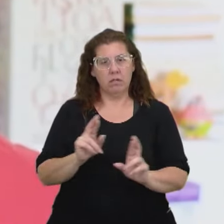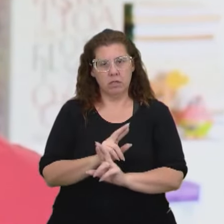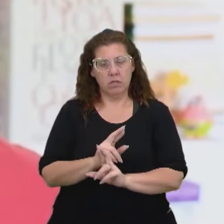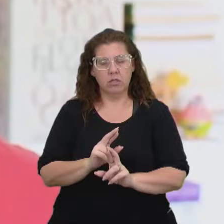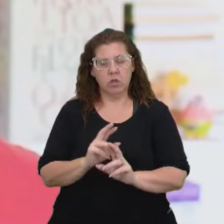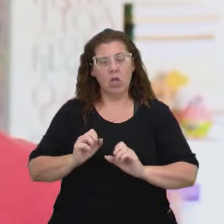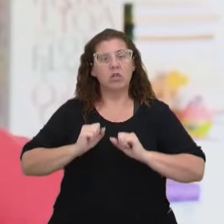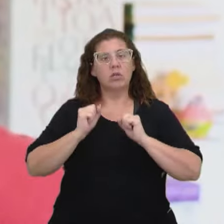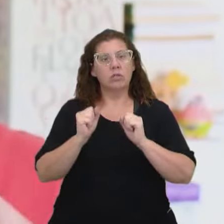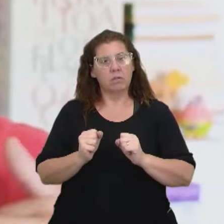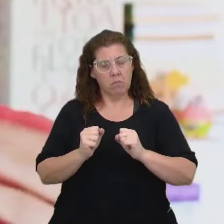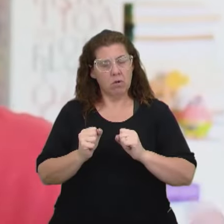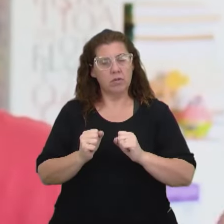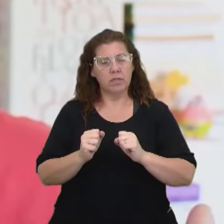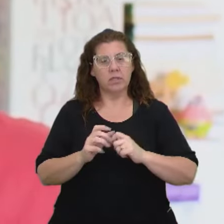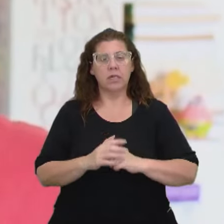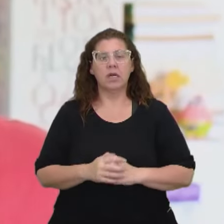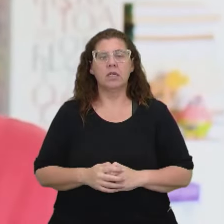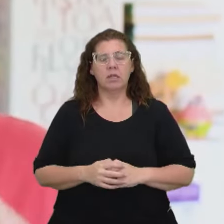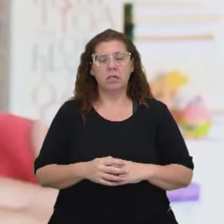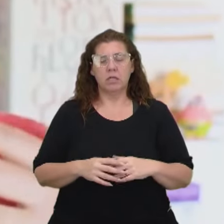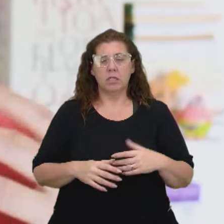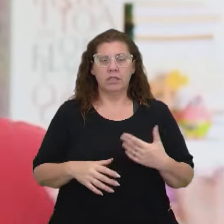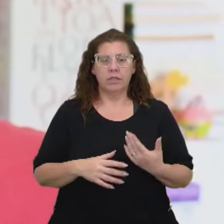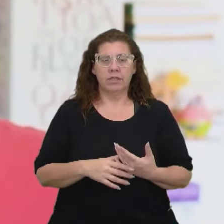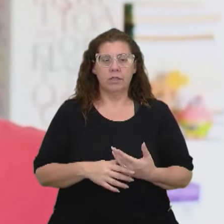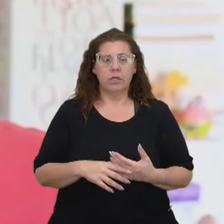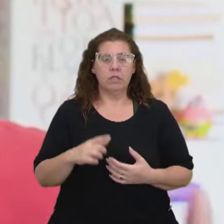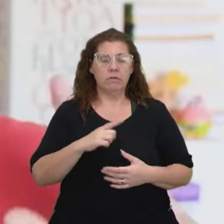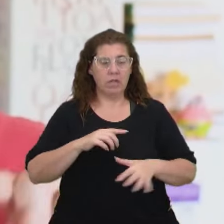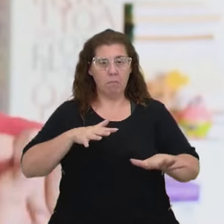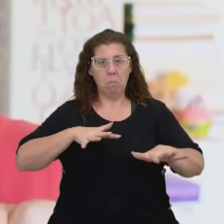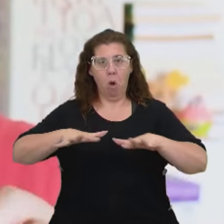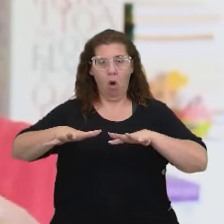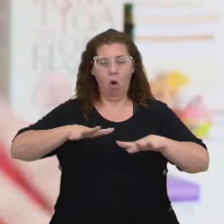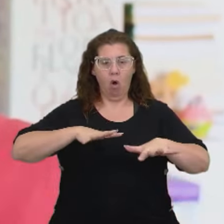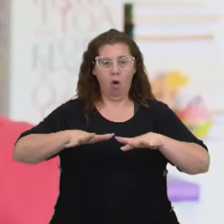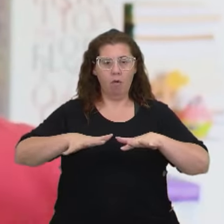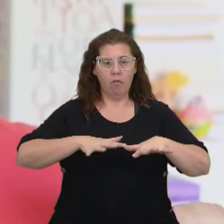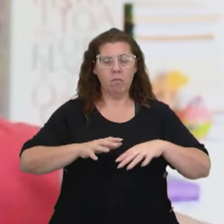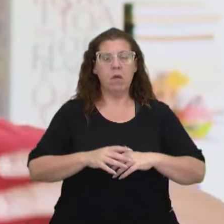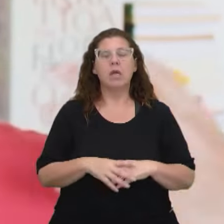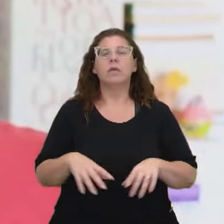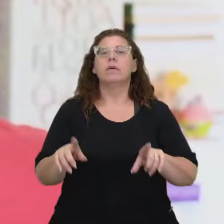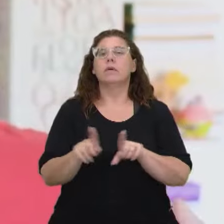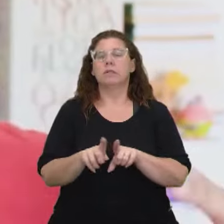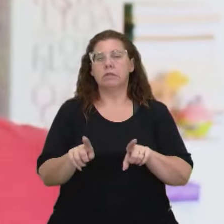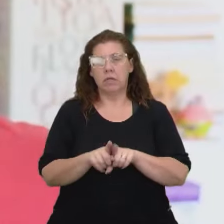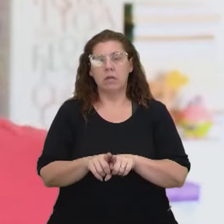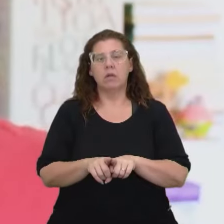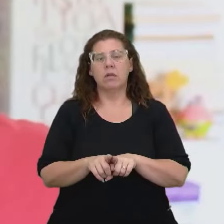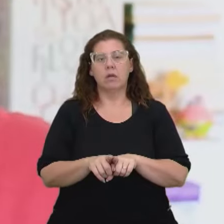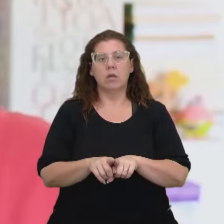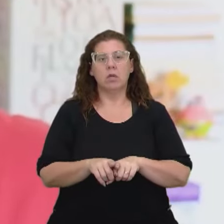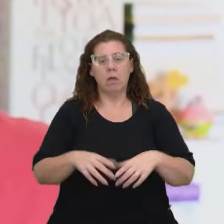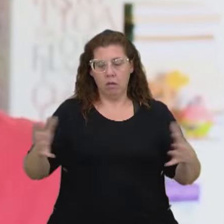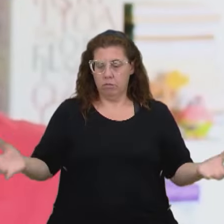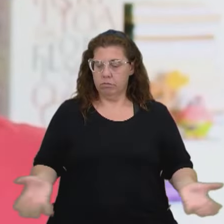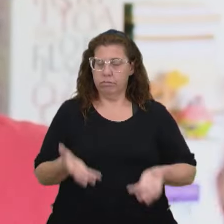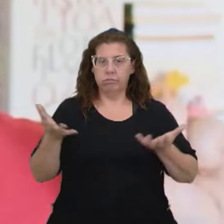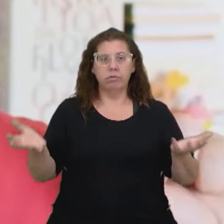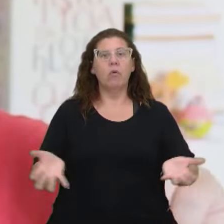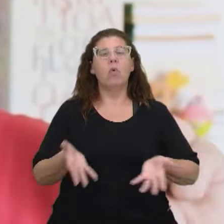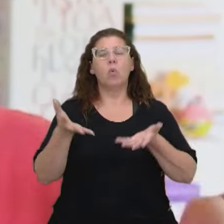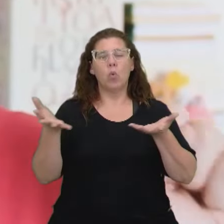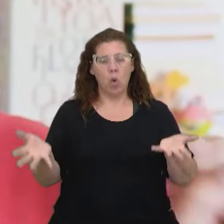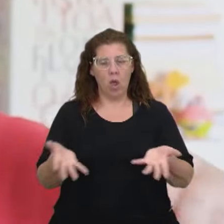eu disse agora há pouco sejam dinâmicas, que elas gerem movimento e, portanto, elas também alimentem o movimento do corpo